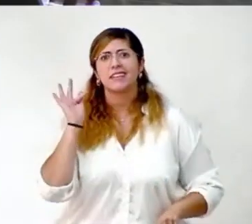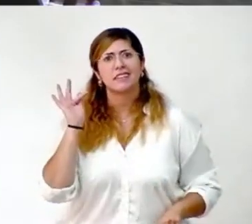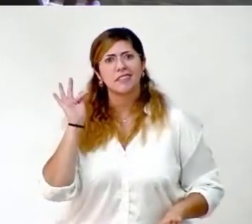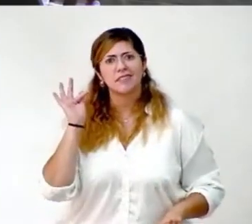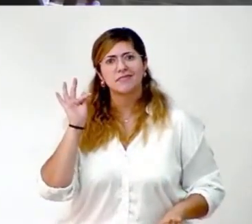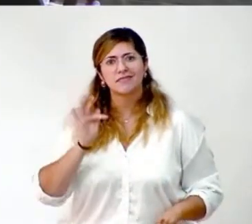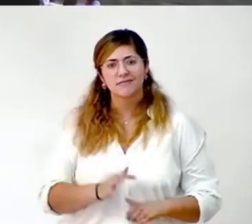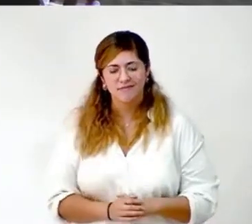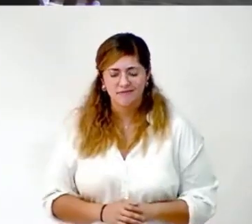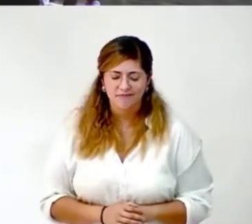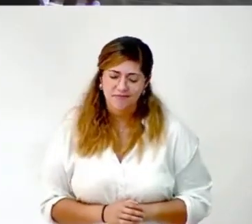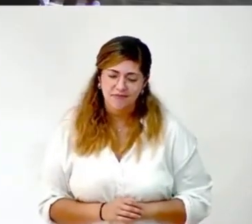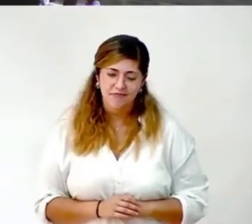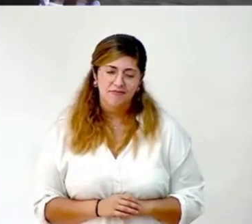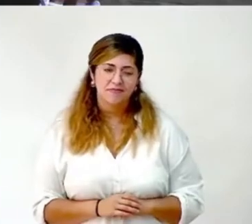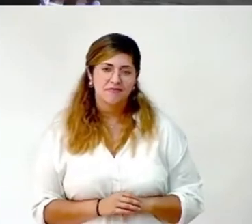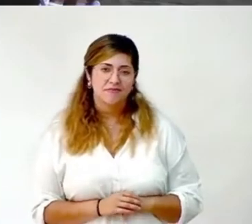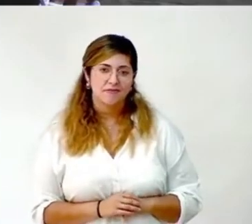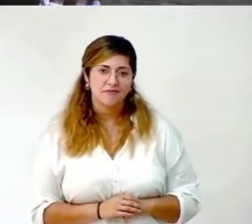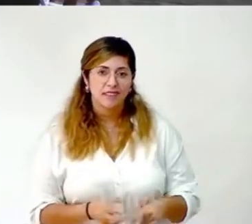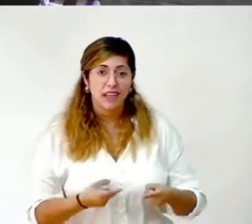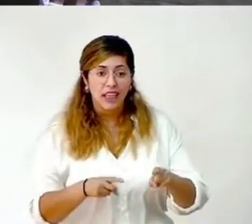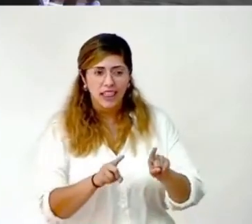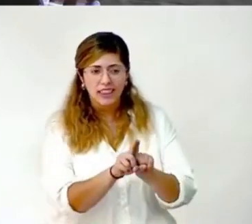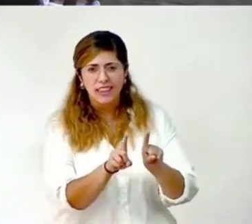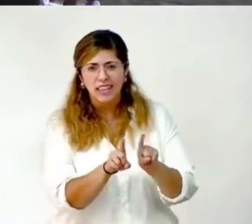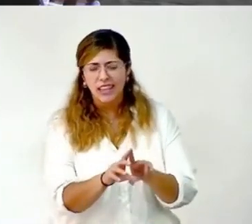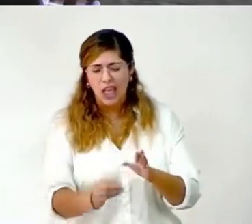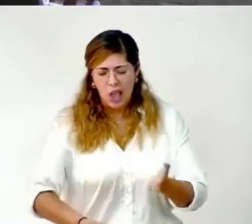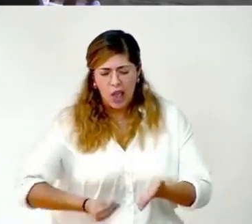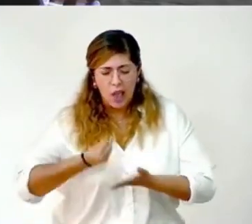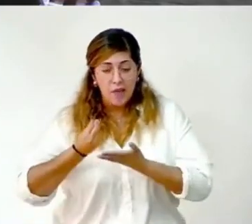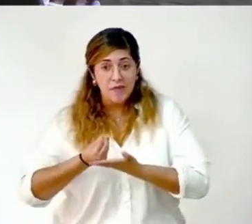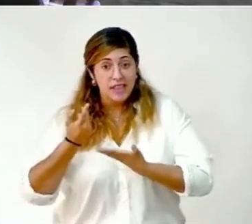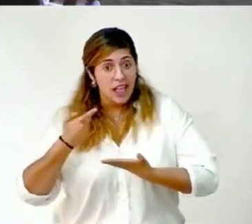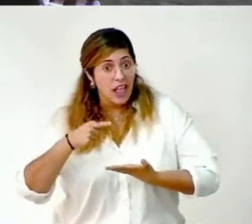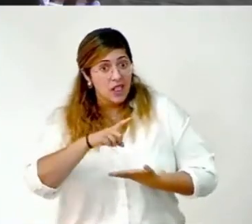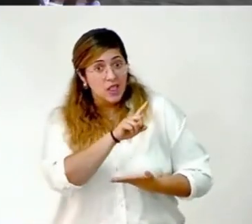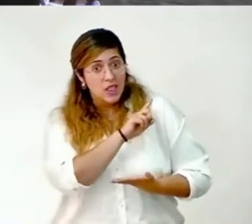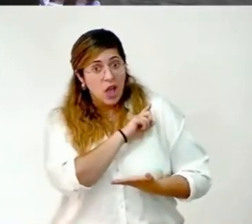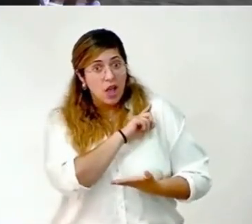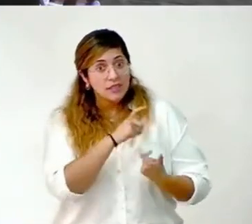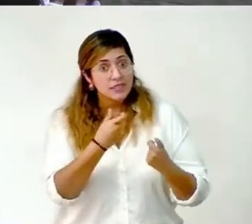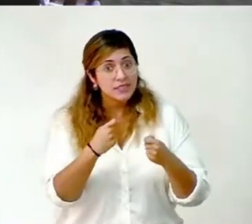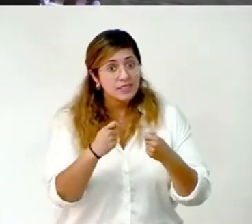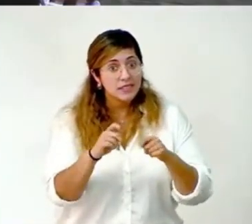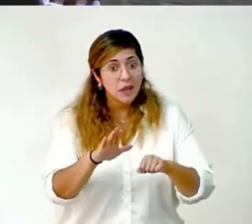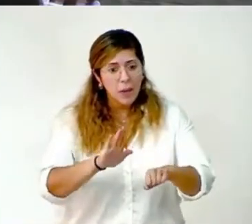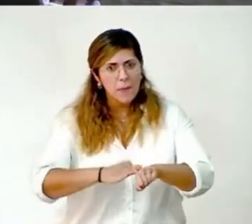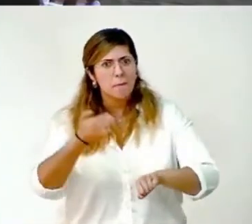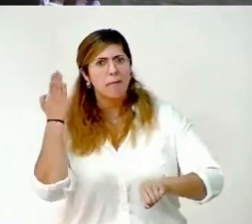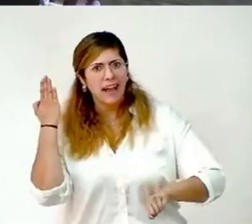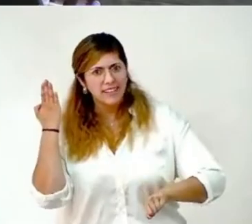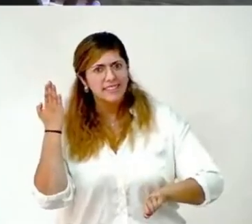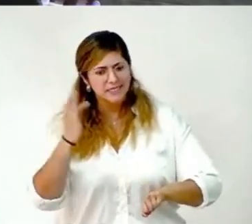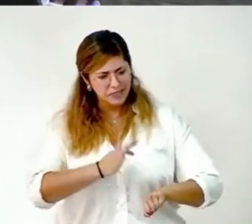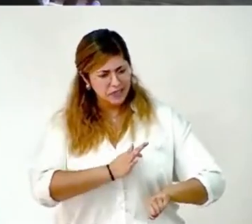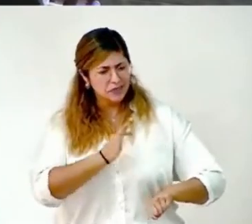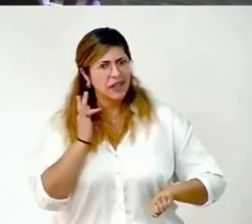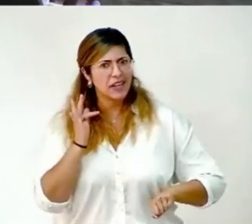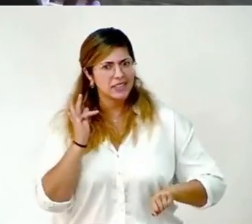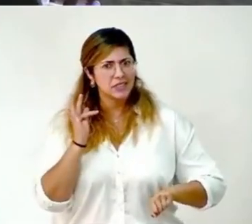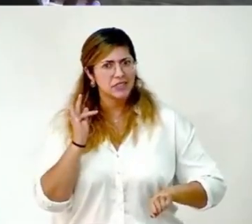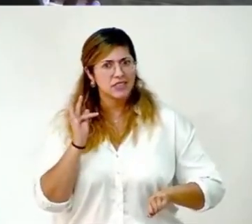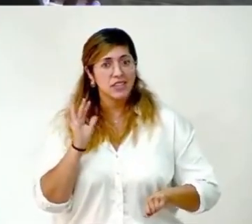fariseus. O seu procedimento, a vida de vocês deve exceder isso. Ora, se vocês amam